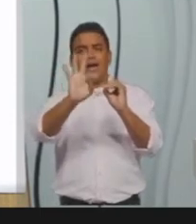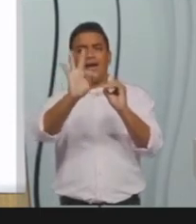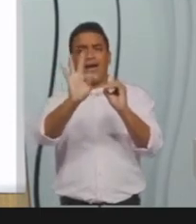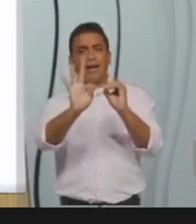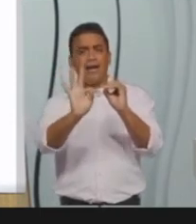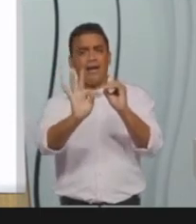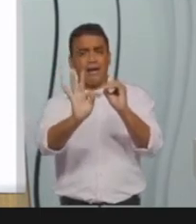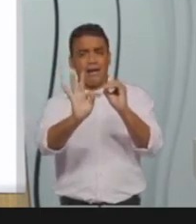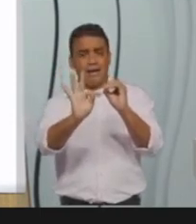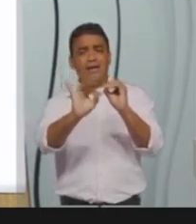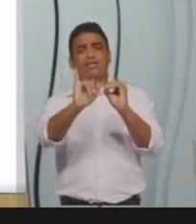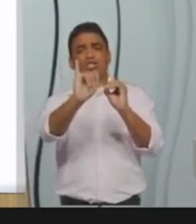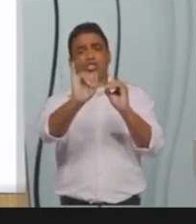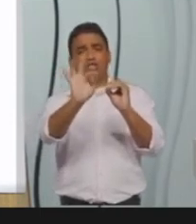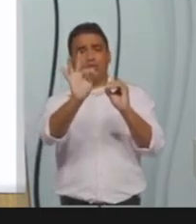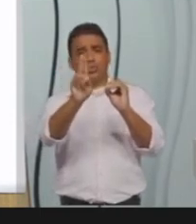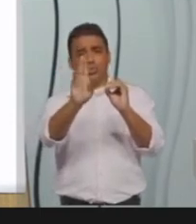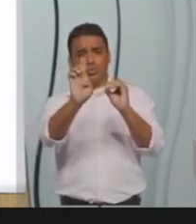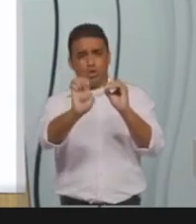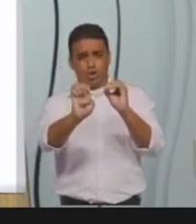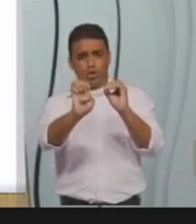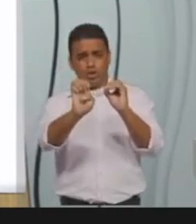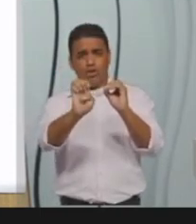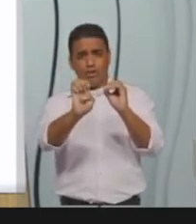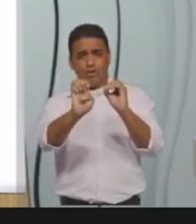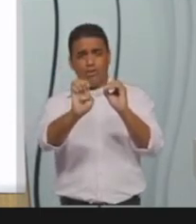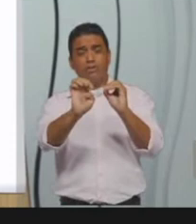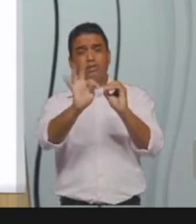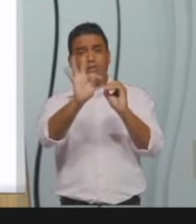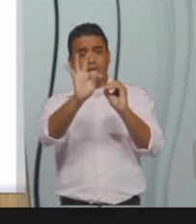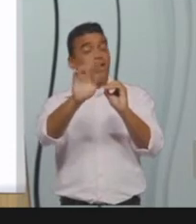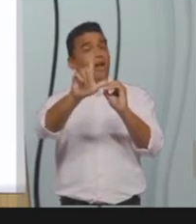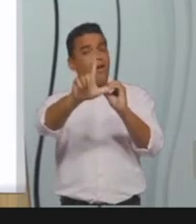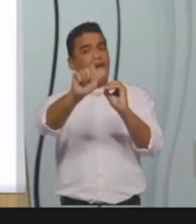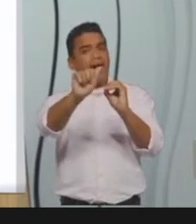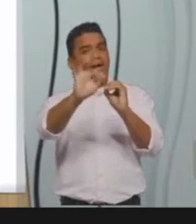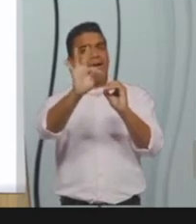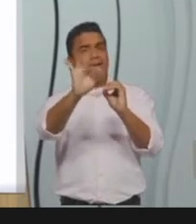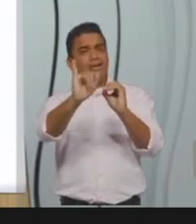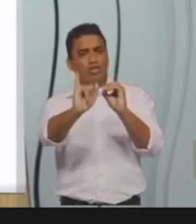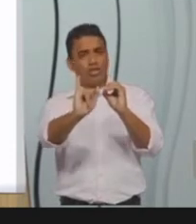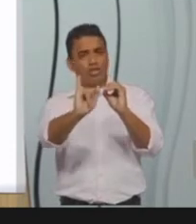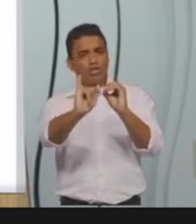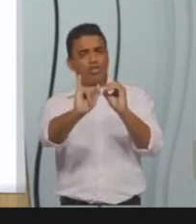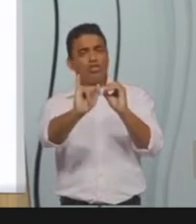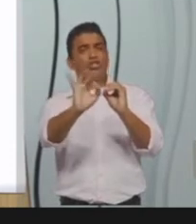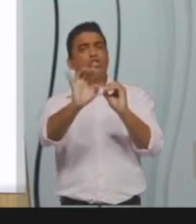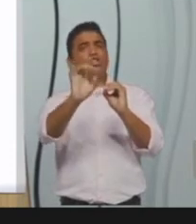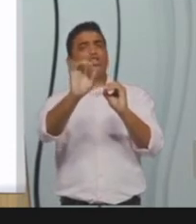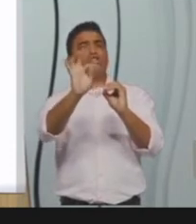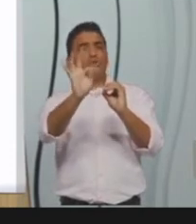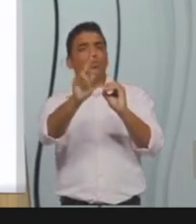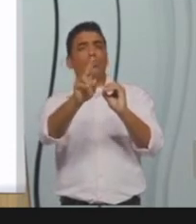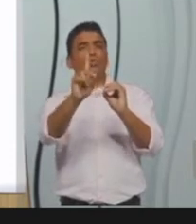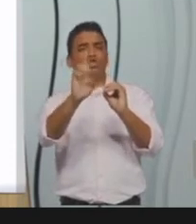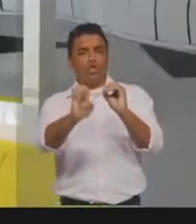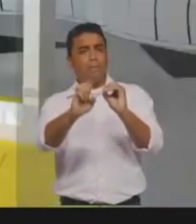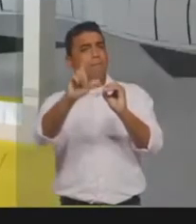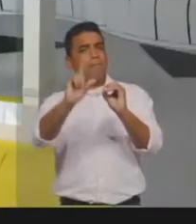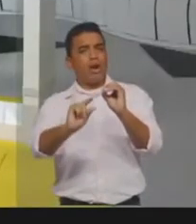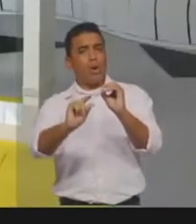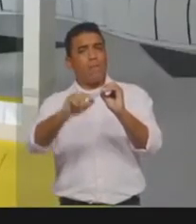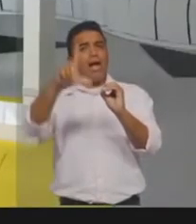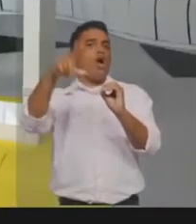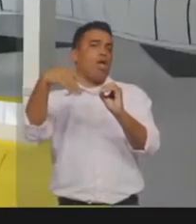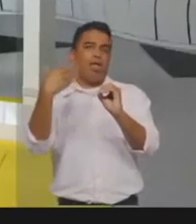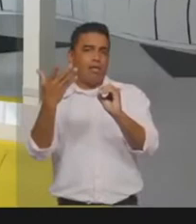dos polos, polo norte e polo sul, maior latitude. Quanto mais próximo da linha do Equador, menor latitude.